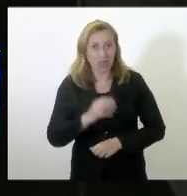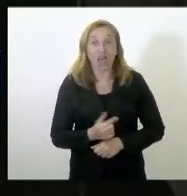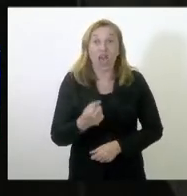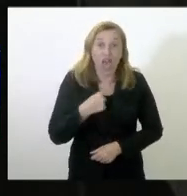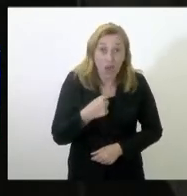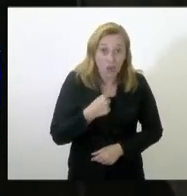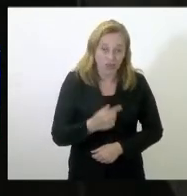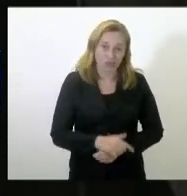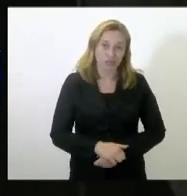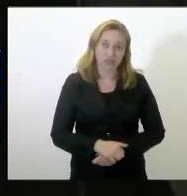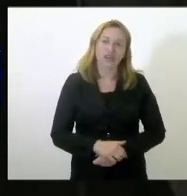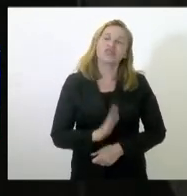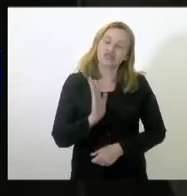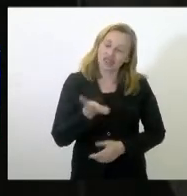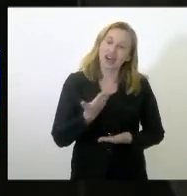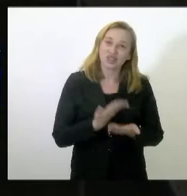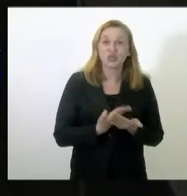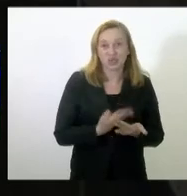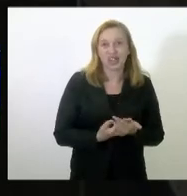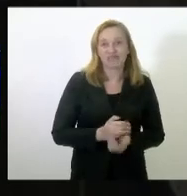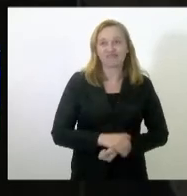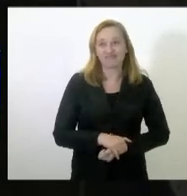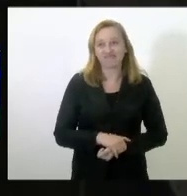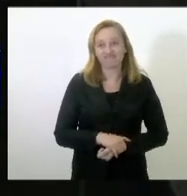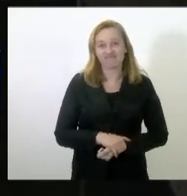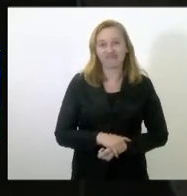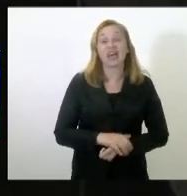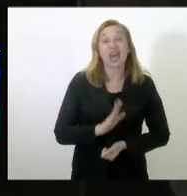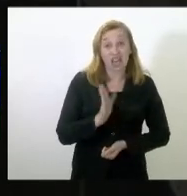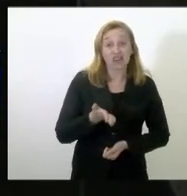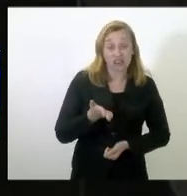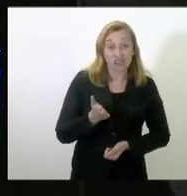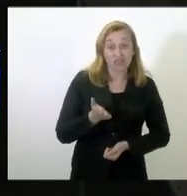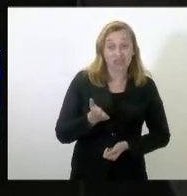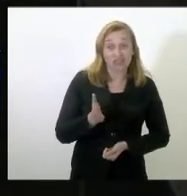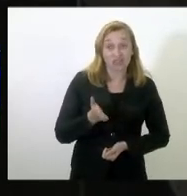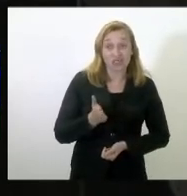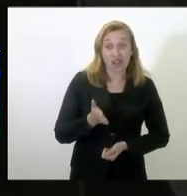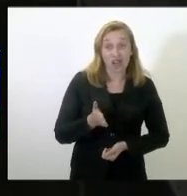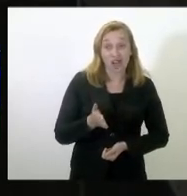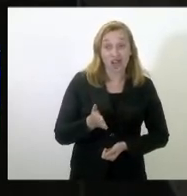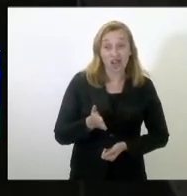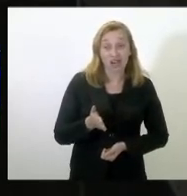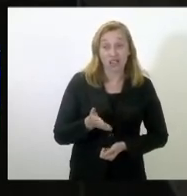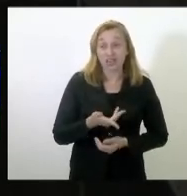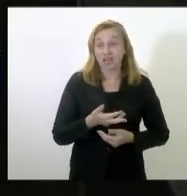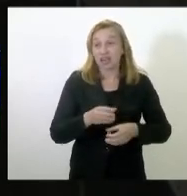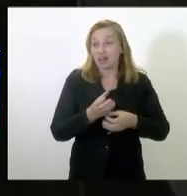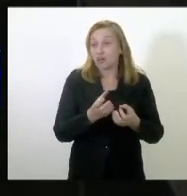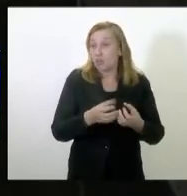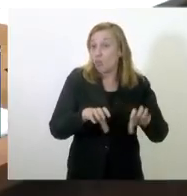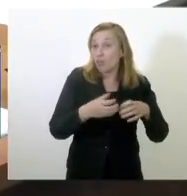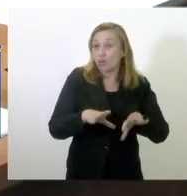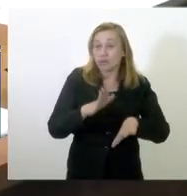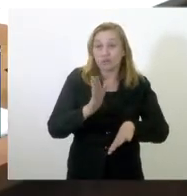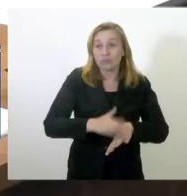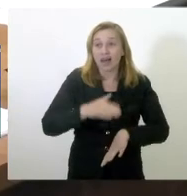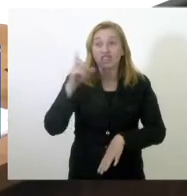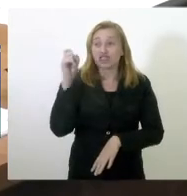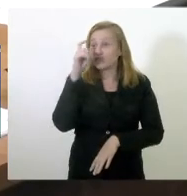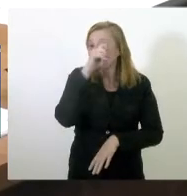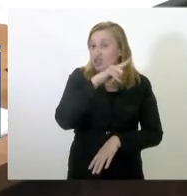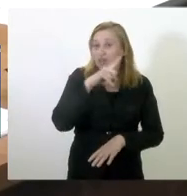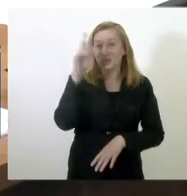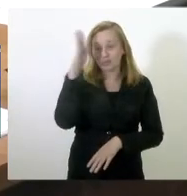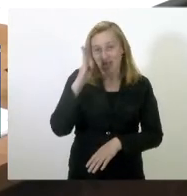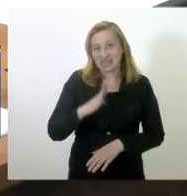Eu já estudei, eu já passei num concurso que é um dos mais difíceis do